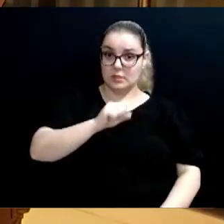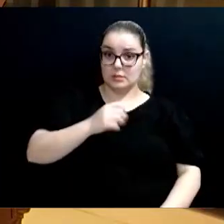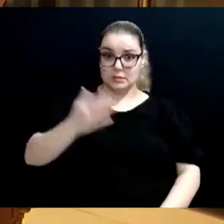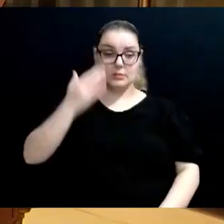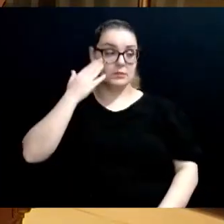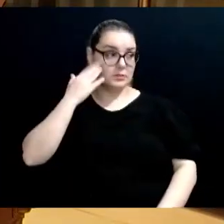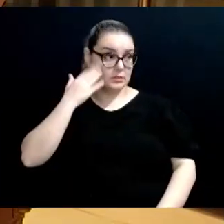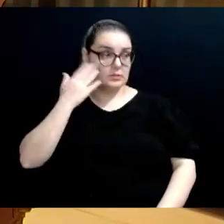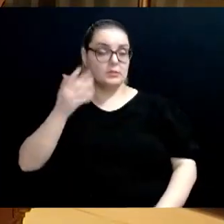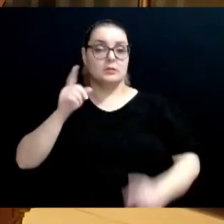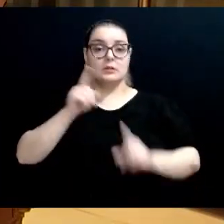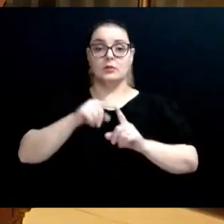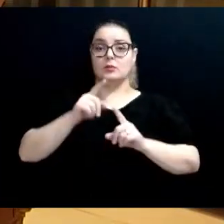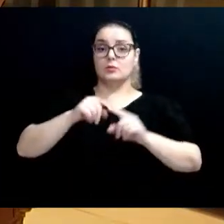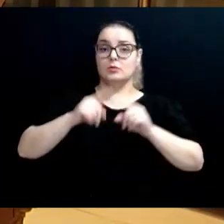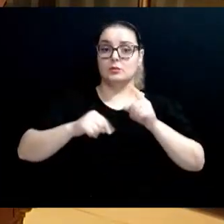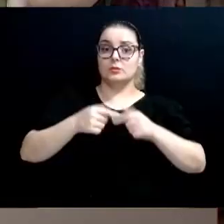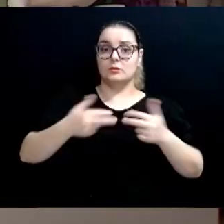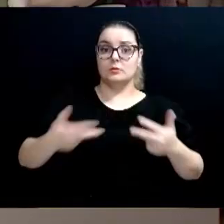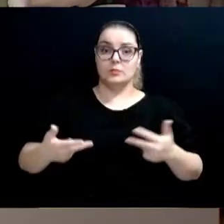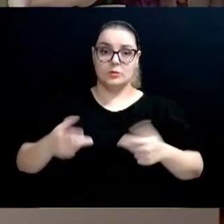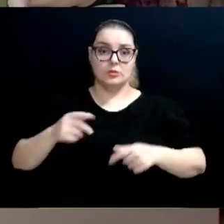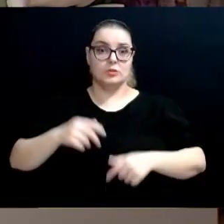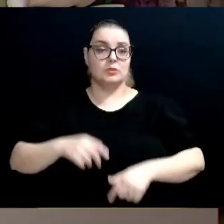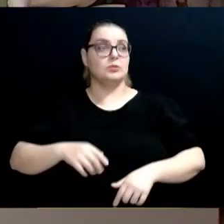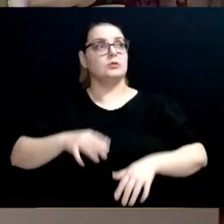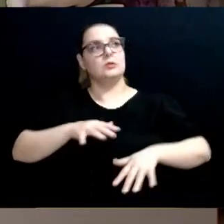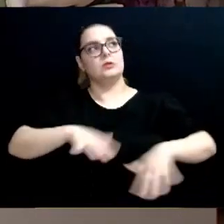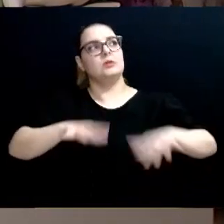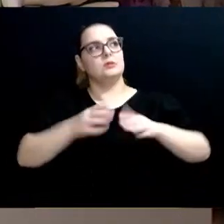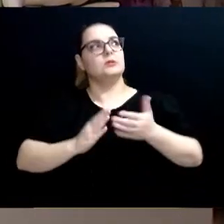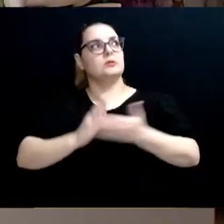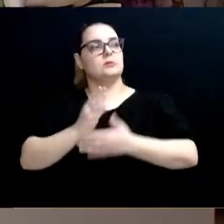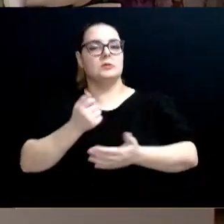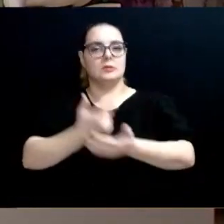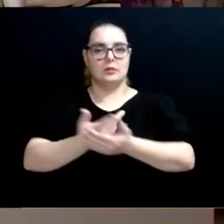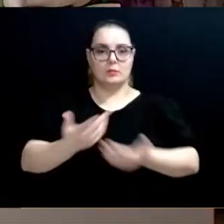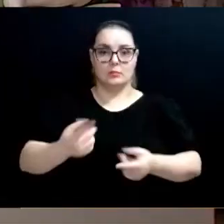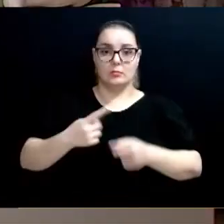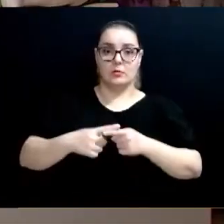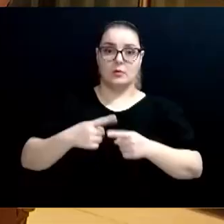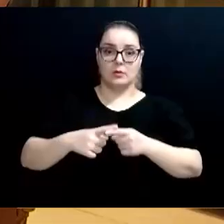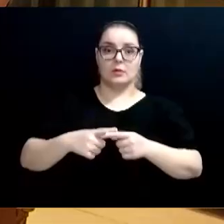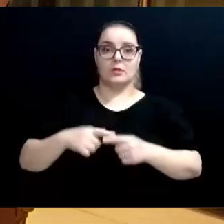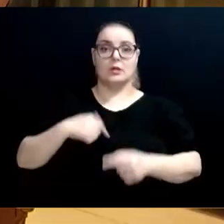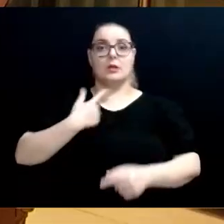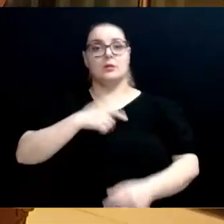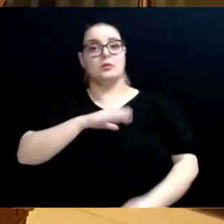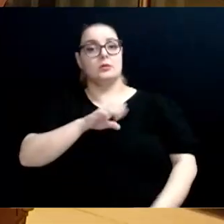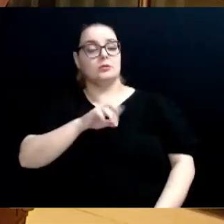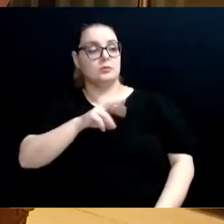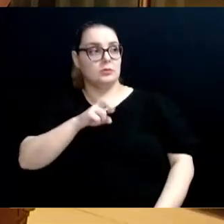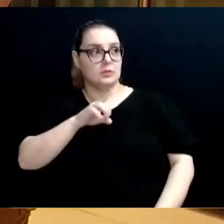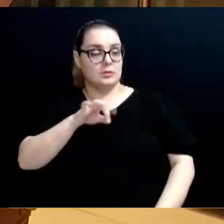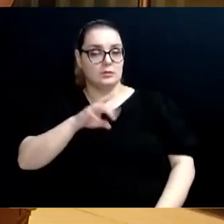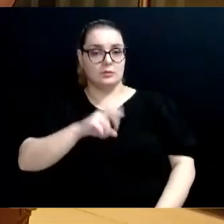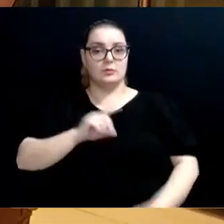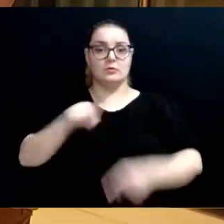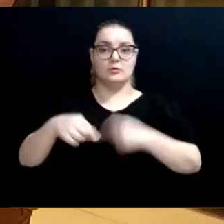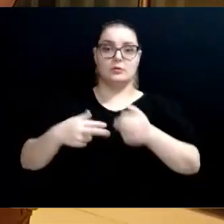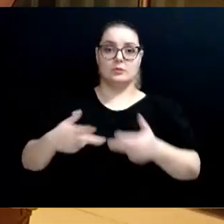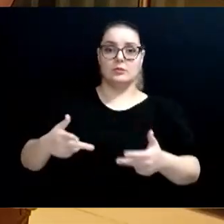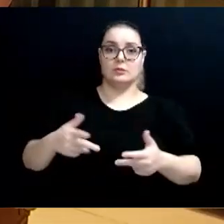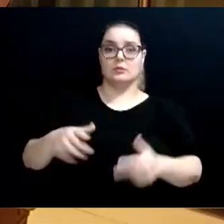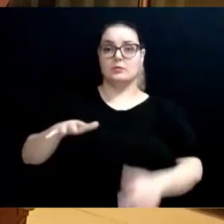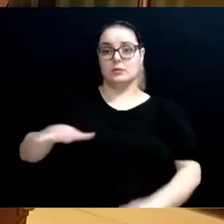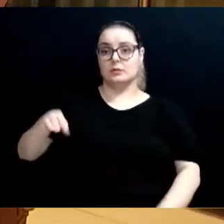conseguiram aprender com outras praças, né? Entender o tipo de produto que o mercado está aprovando e está